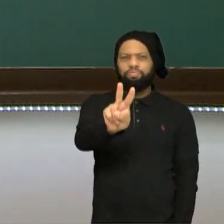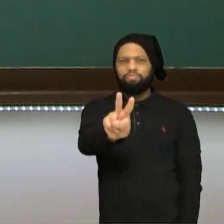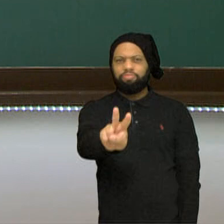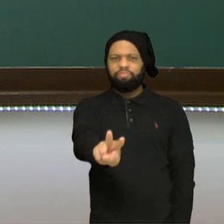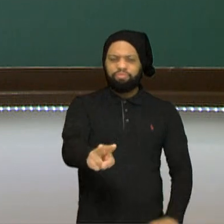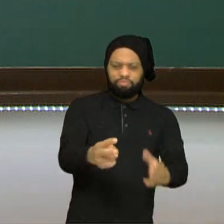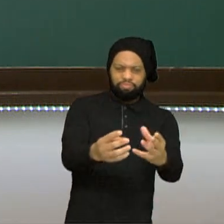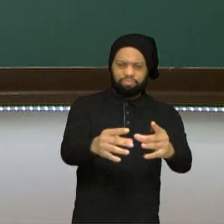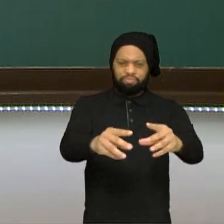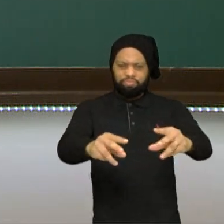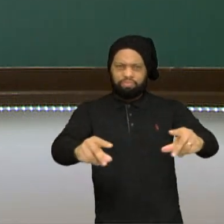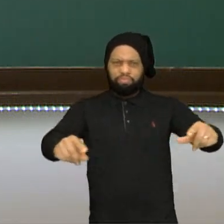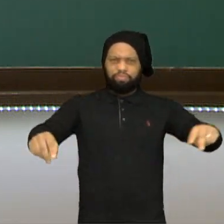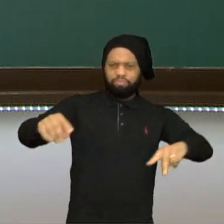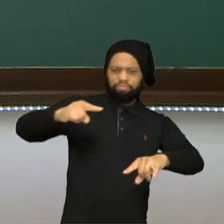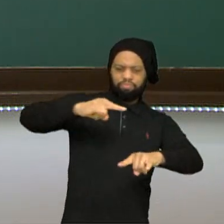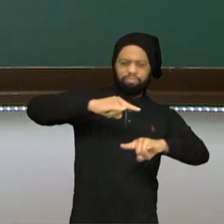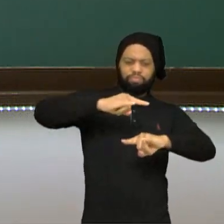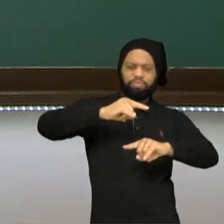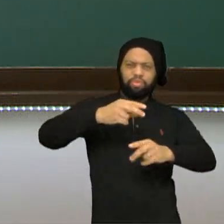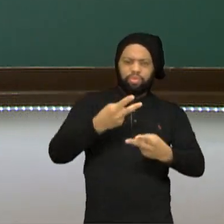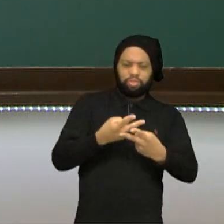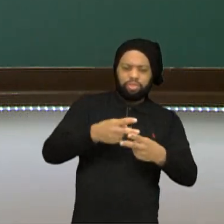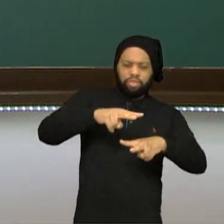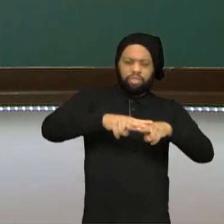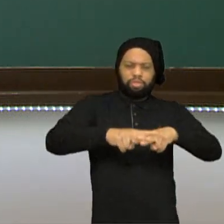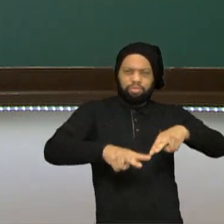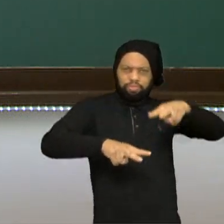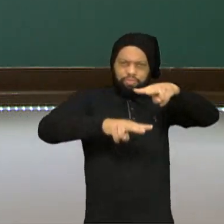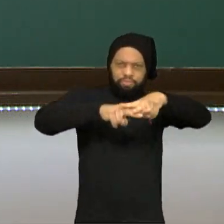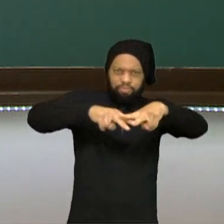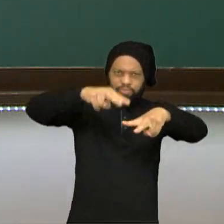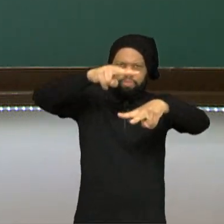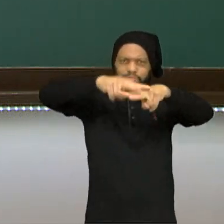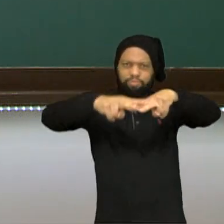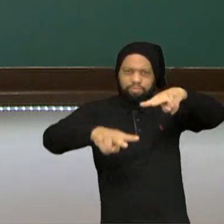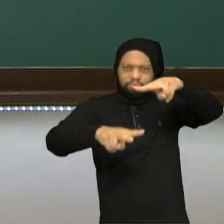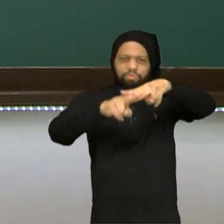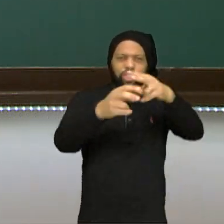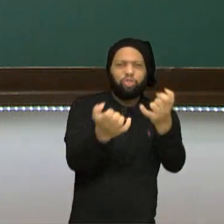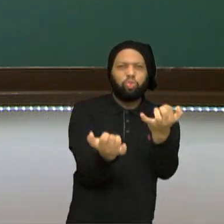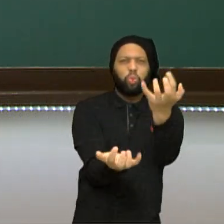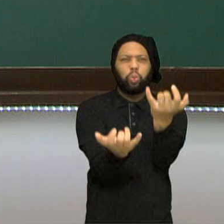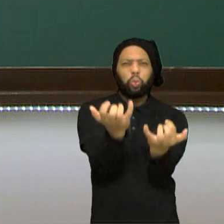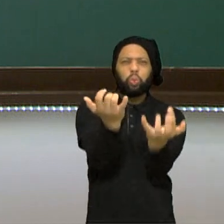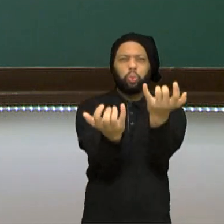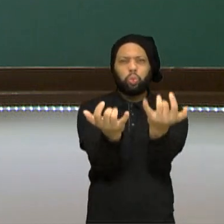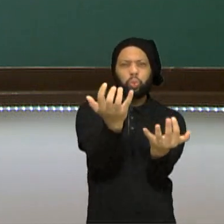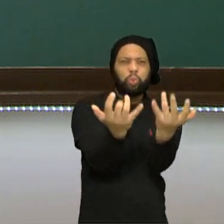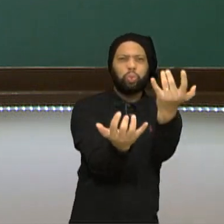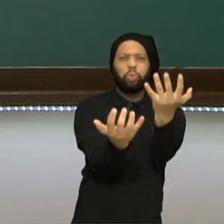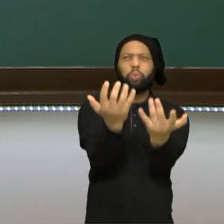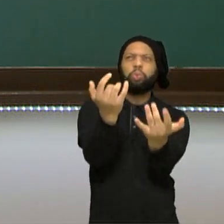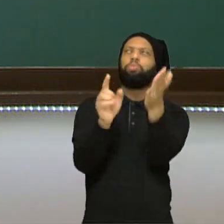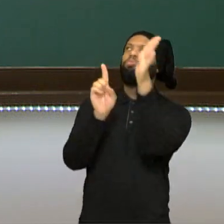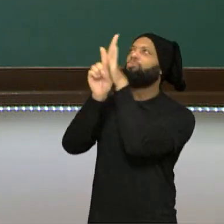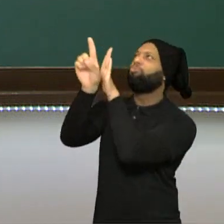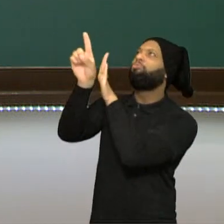terra ardendo, qual fogueira de São João?